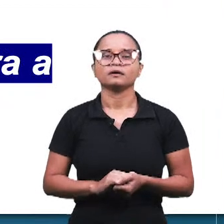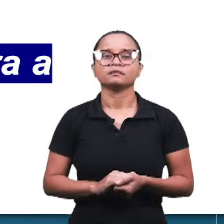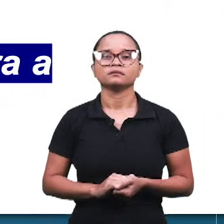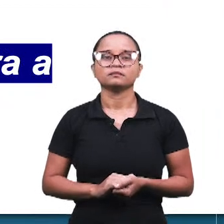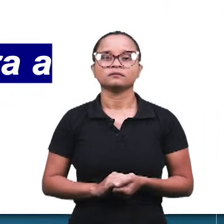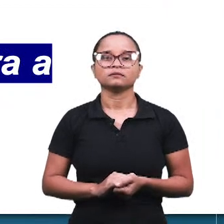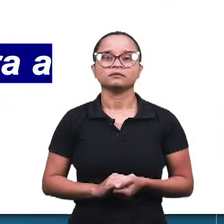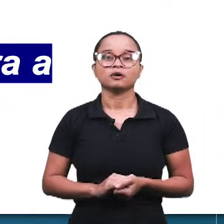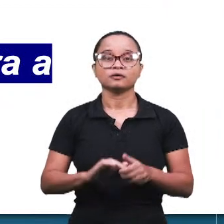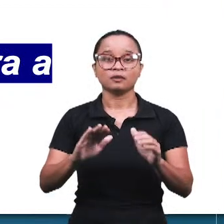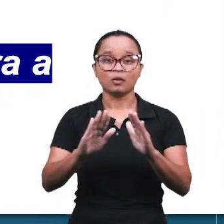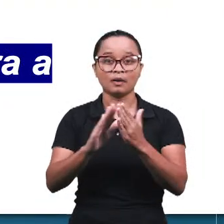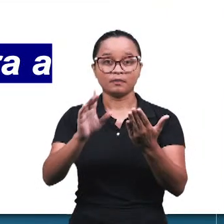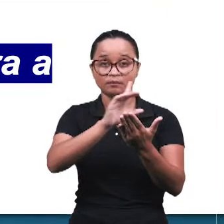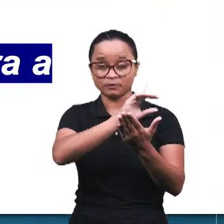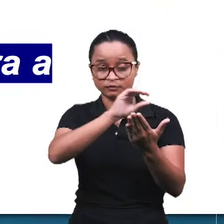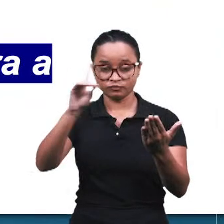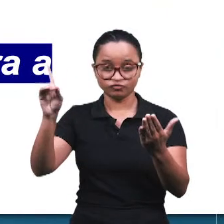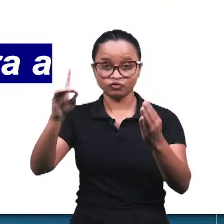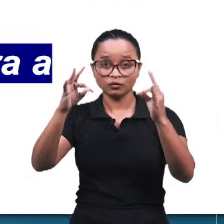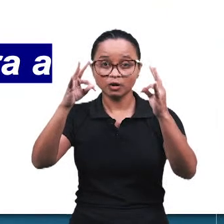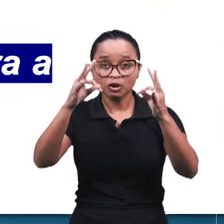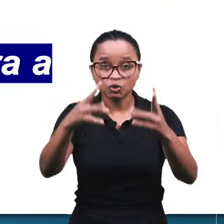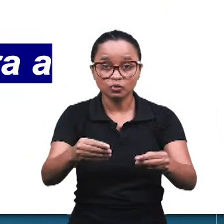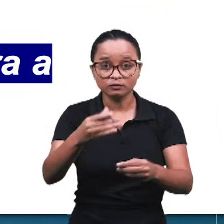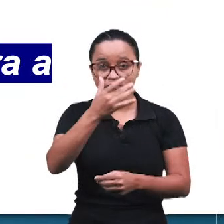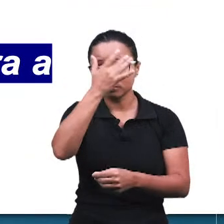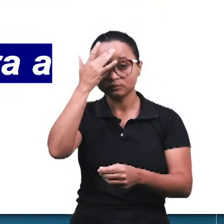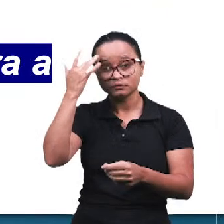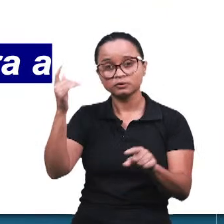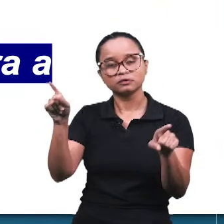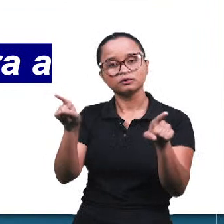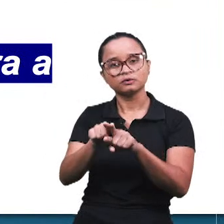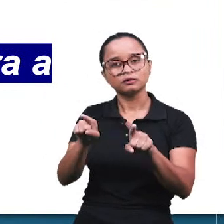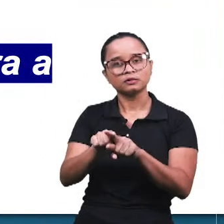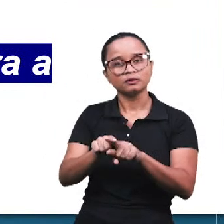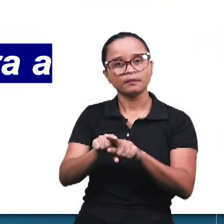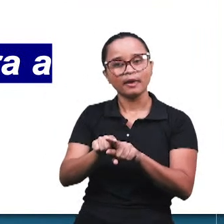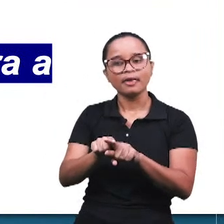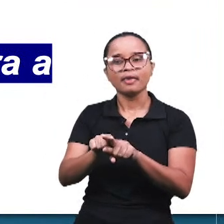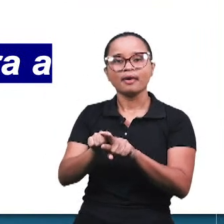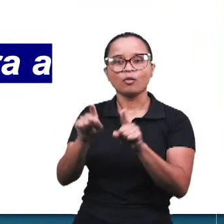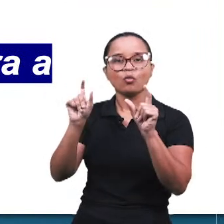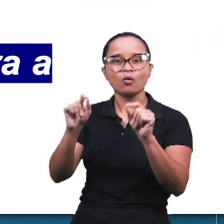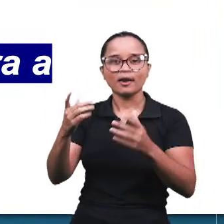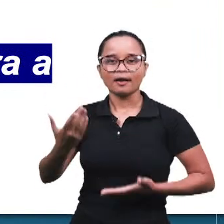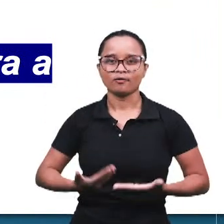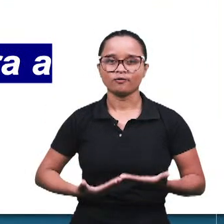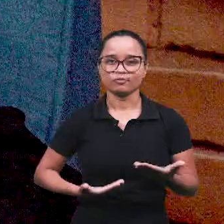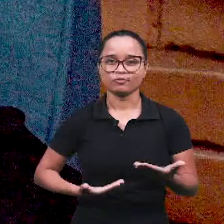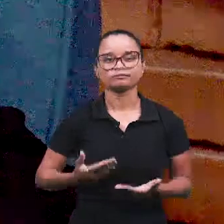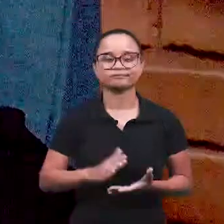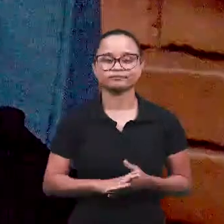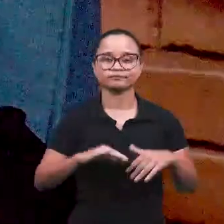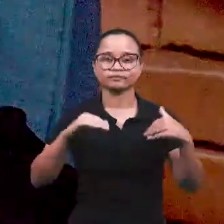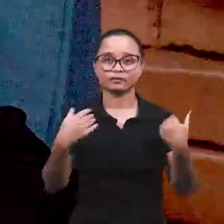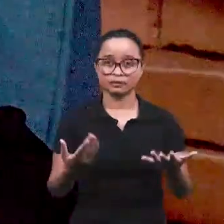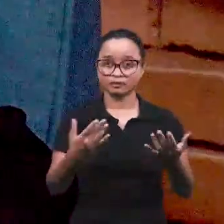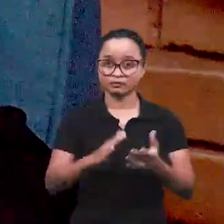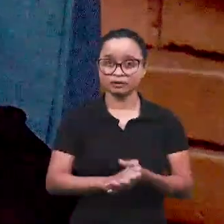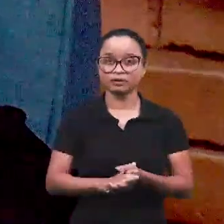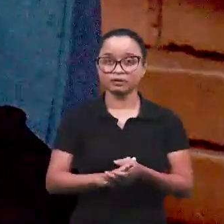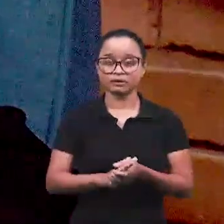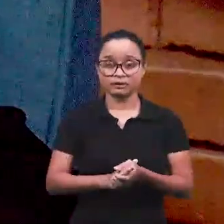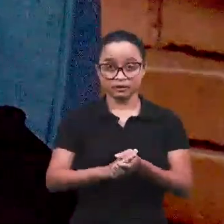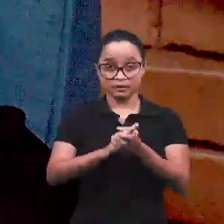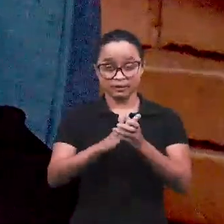palavra a todos, ou seja, ele refere esta palavra a todos, inclusive aos servos. Então o Senhor Jesus,